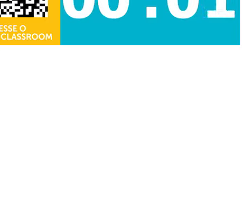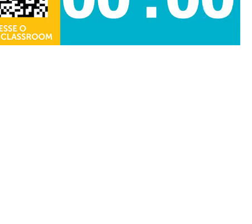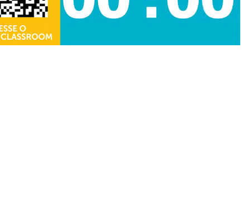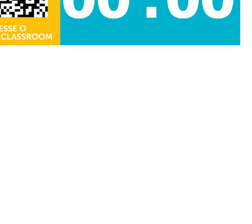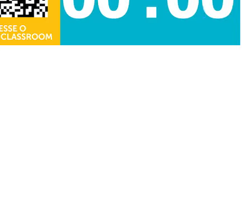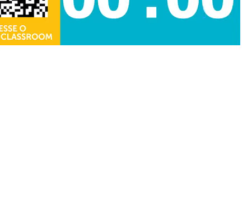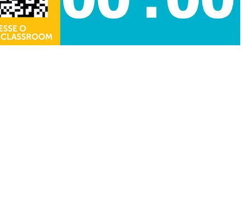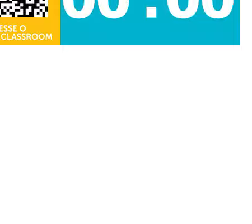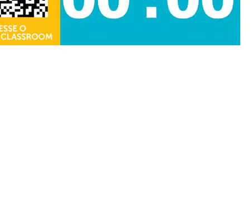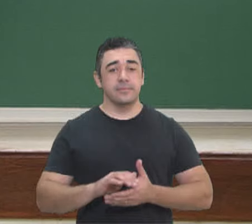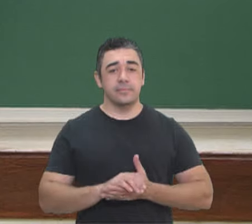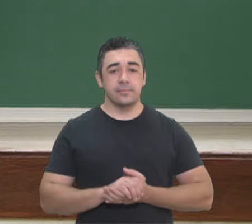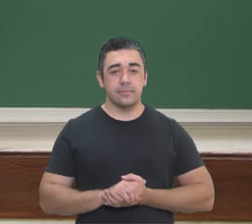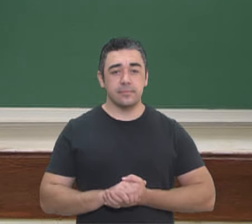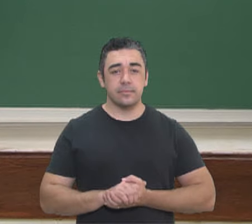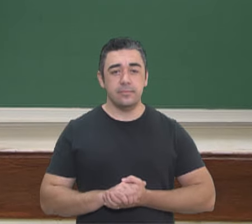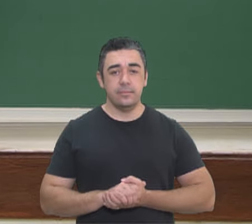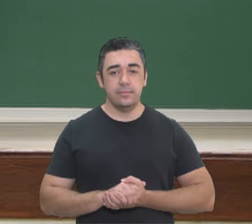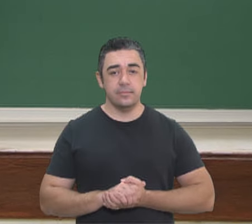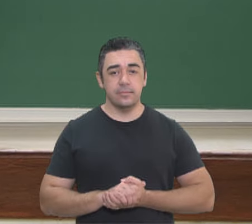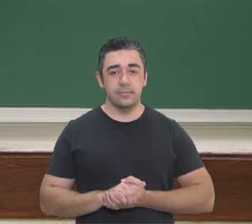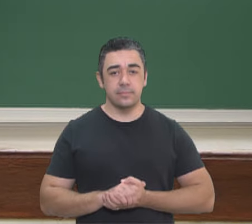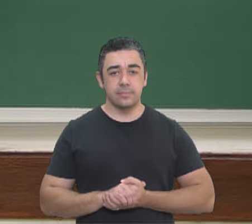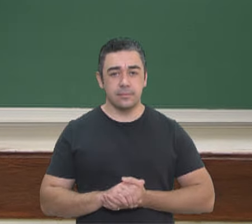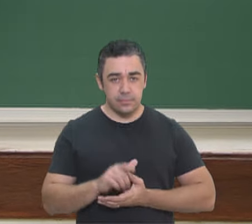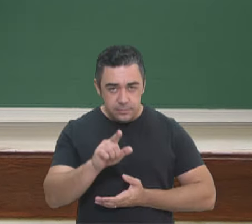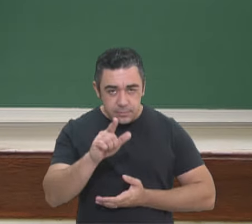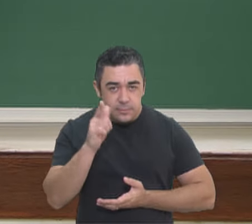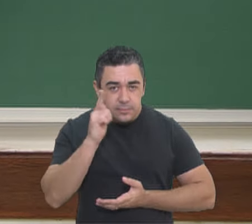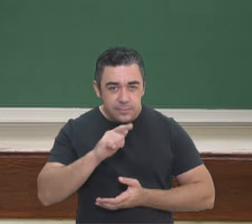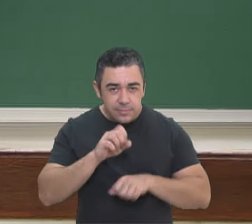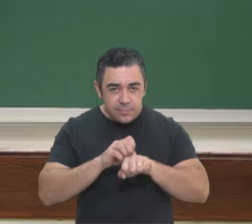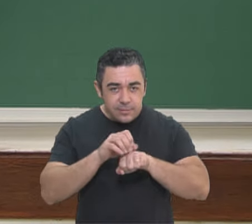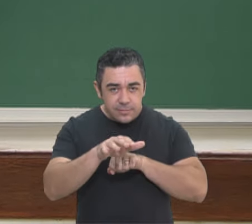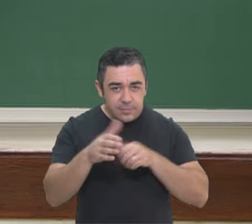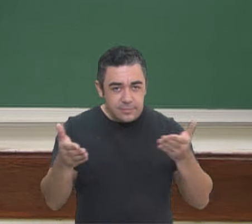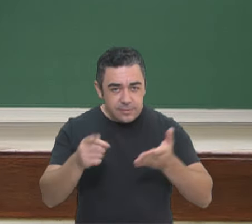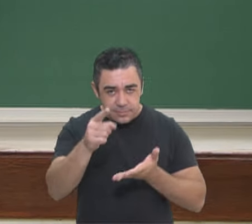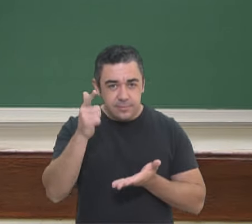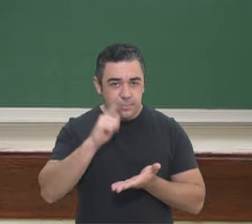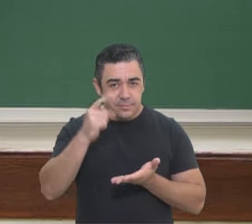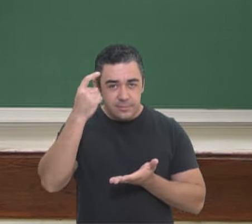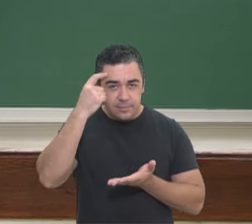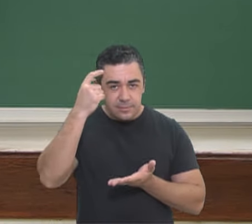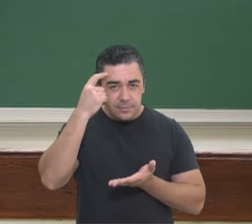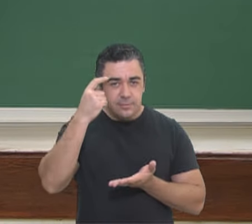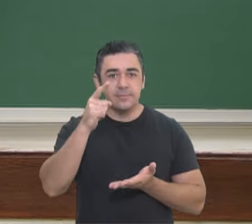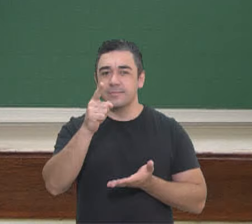vai estar juntinho, tá bom?